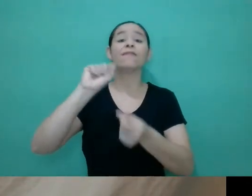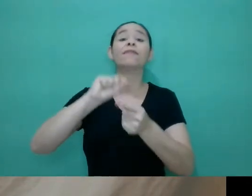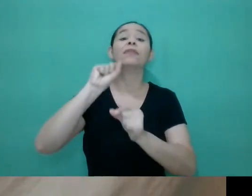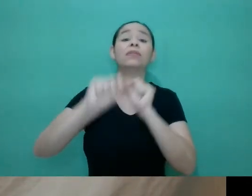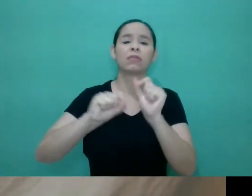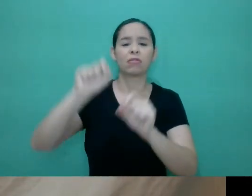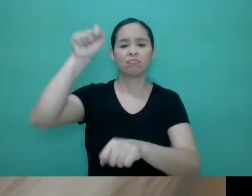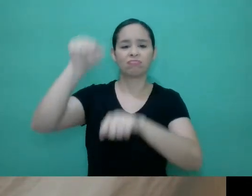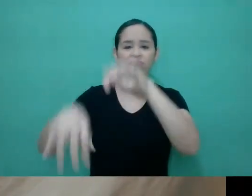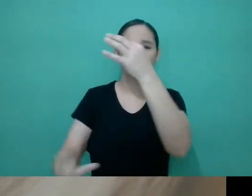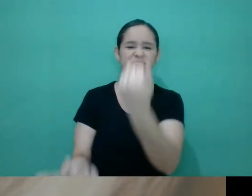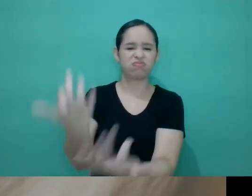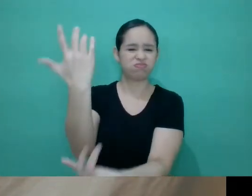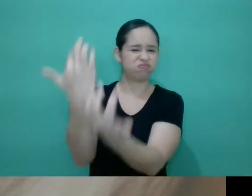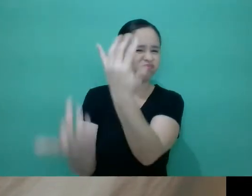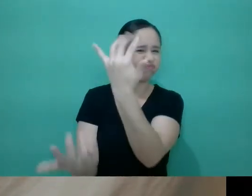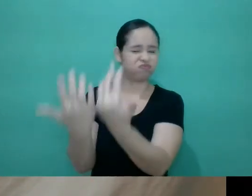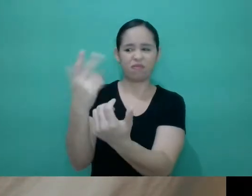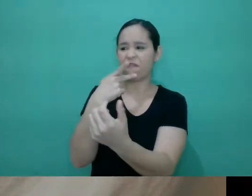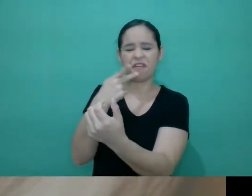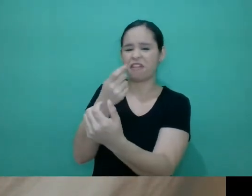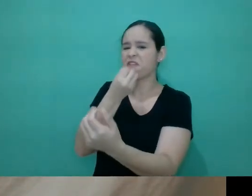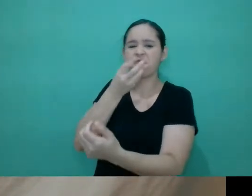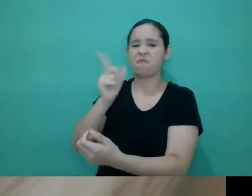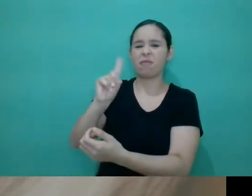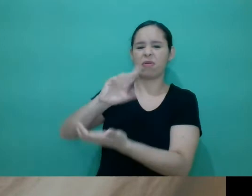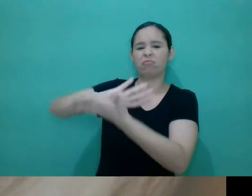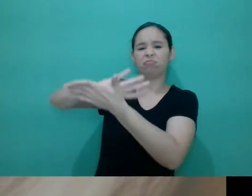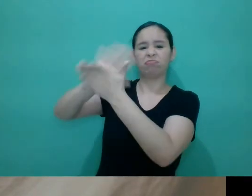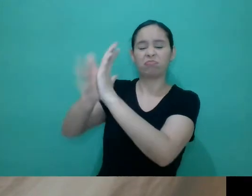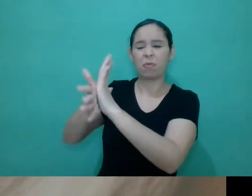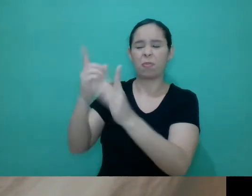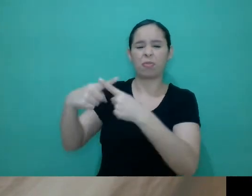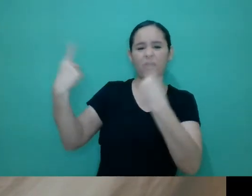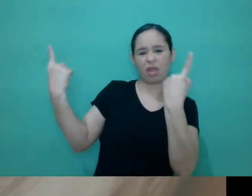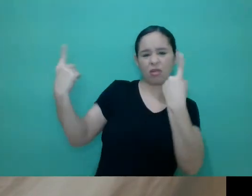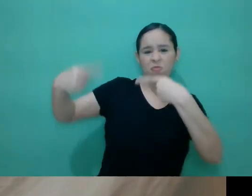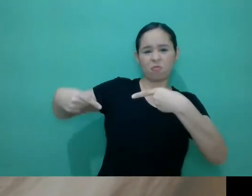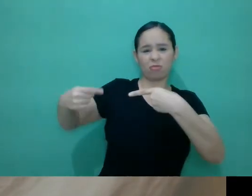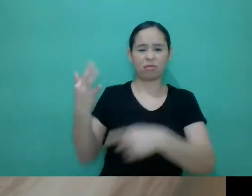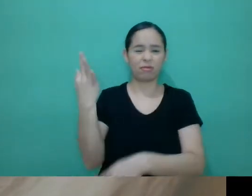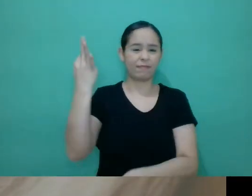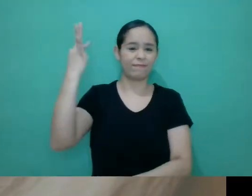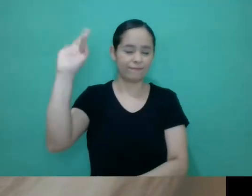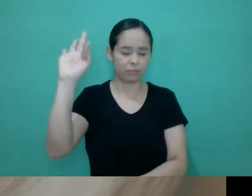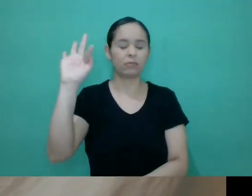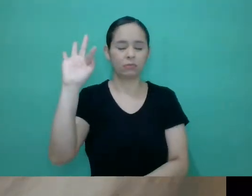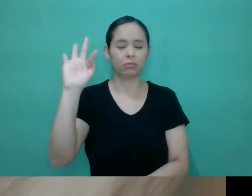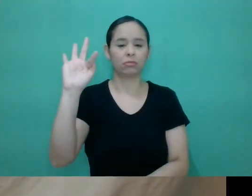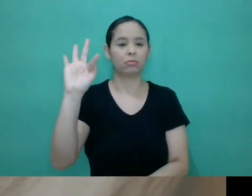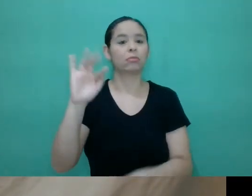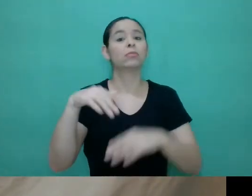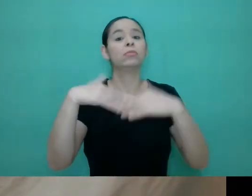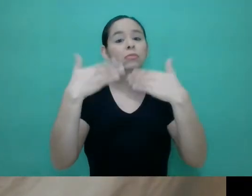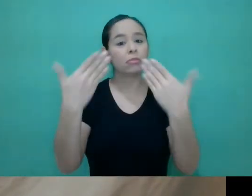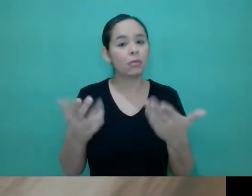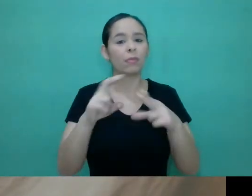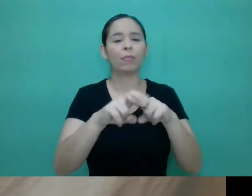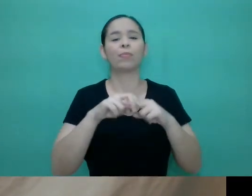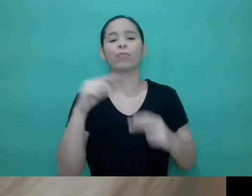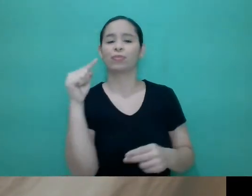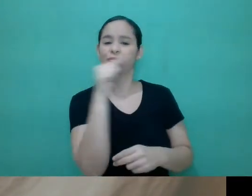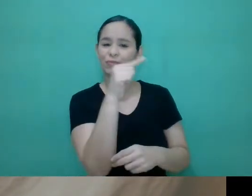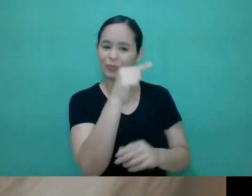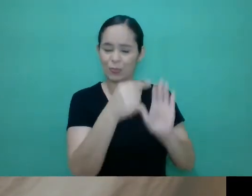né, por ela realmente estar passando ideias que são contrárias àquilo que deveria ser passado nessa época colonialista. Então, ele é um ensaio